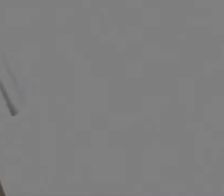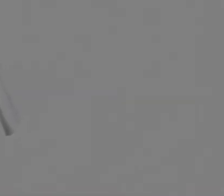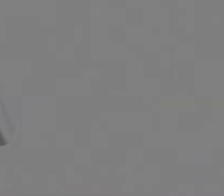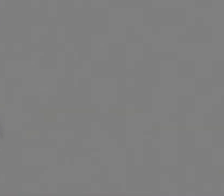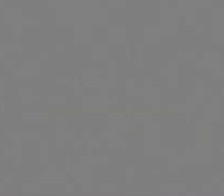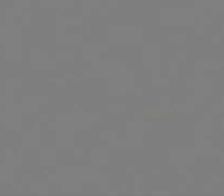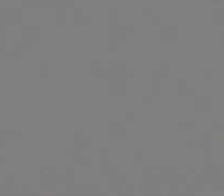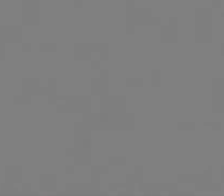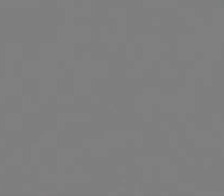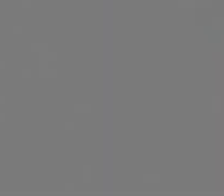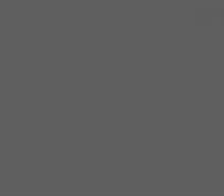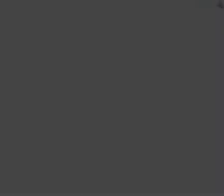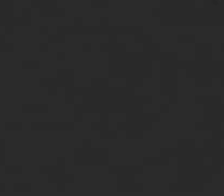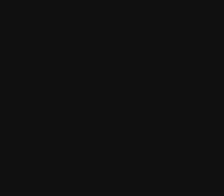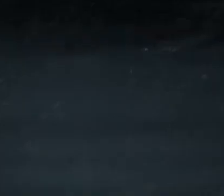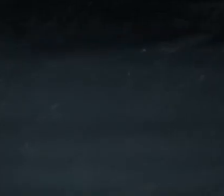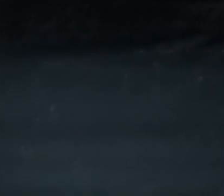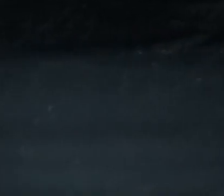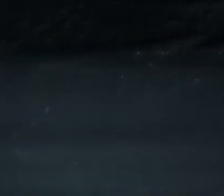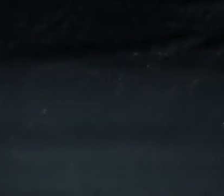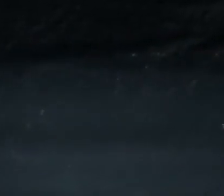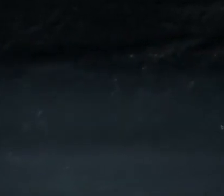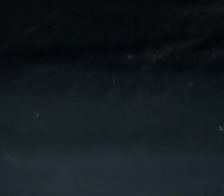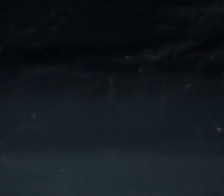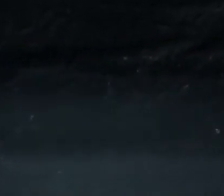Qual é o sonho que Deus te deu? Deus te deu um sonho.